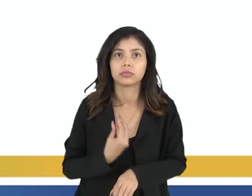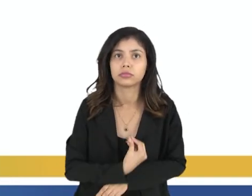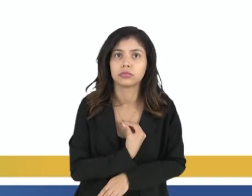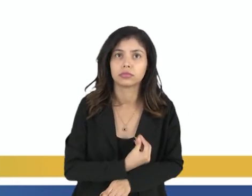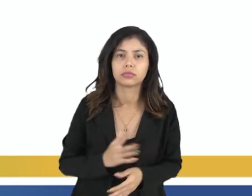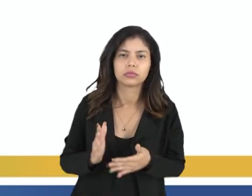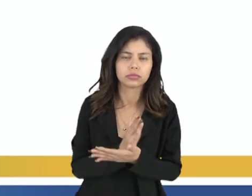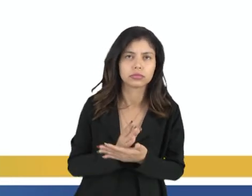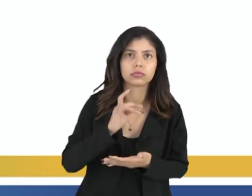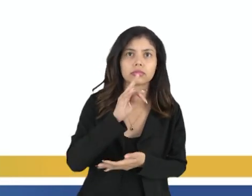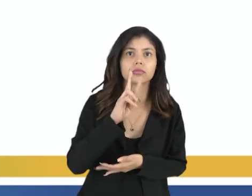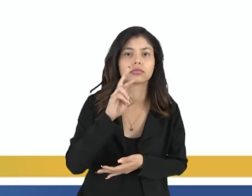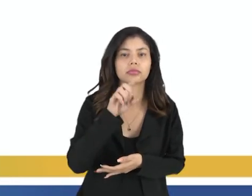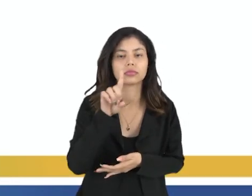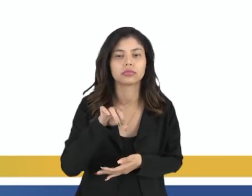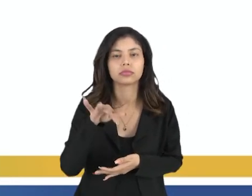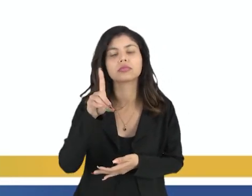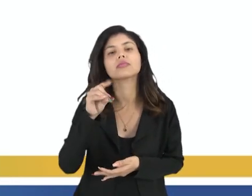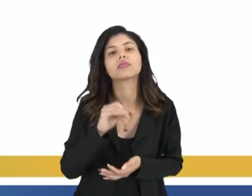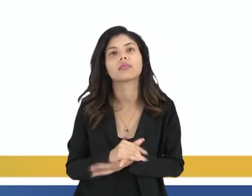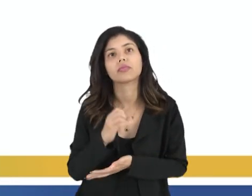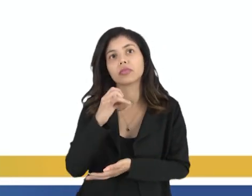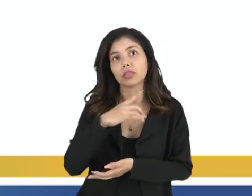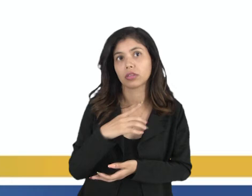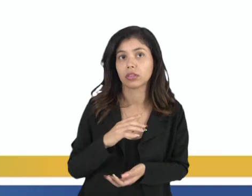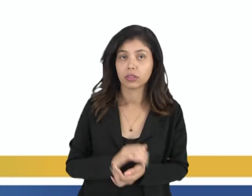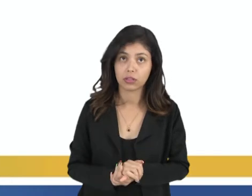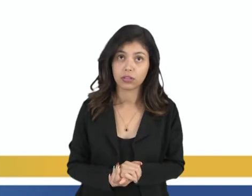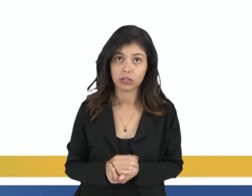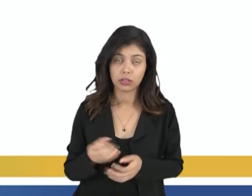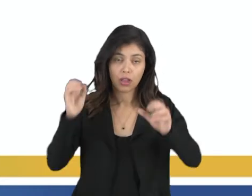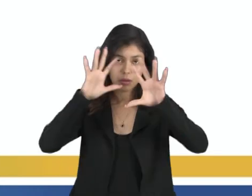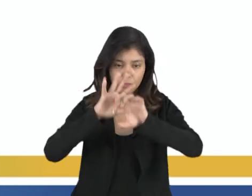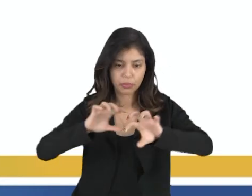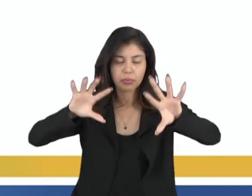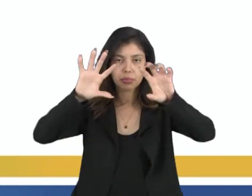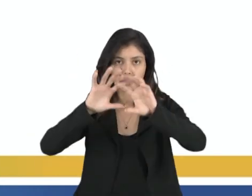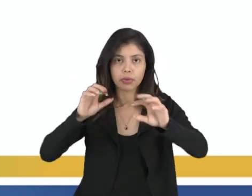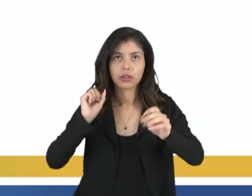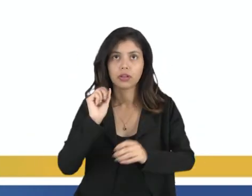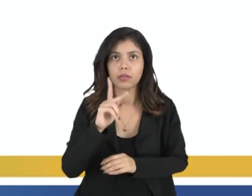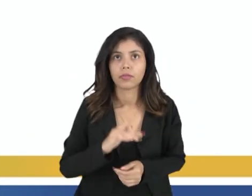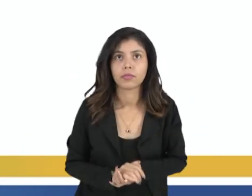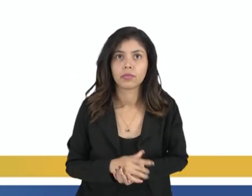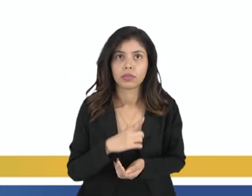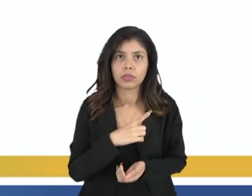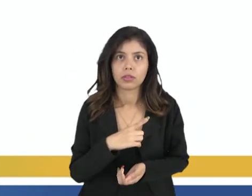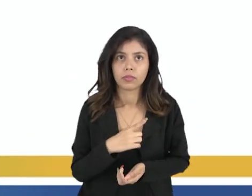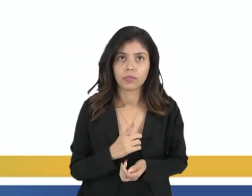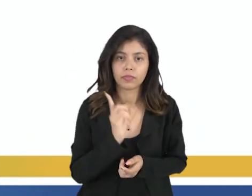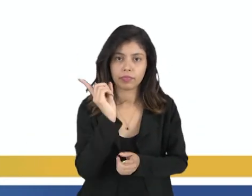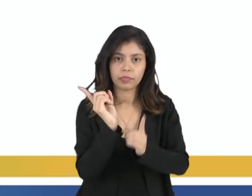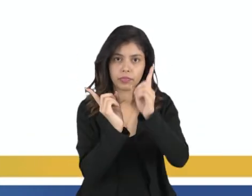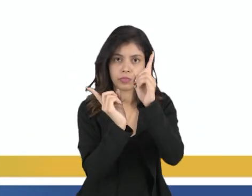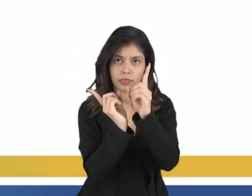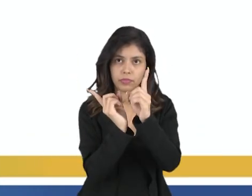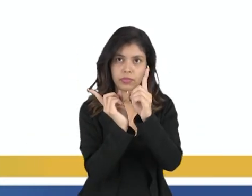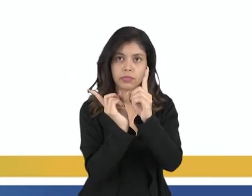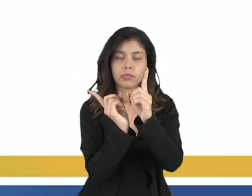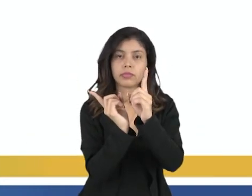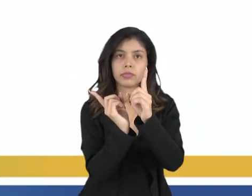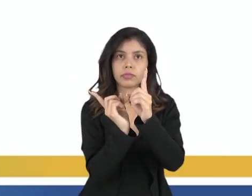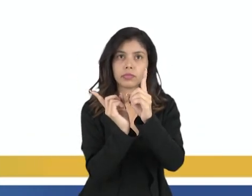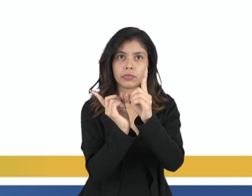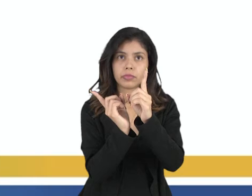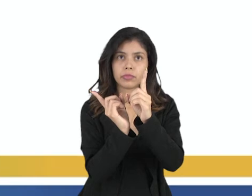algum catalisador, se nós tivemos a formação de gases, ok? Então, a gente tem essa seta aqui para cima para indicar